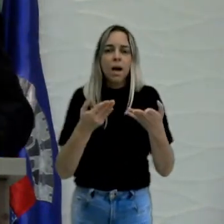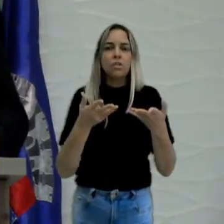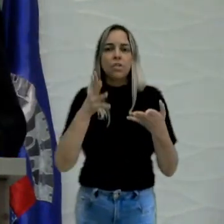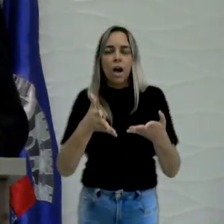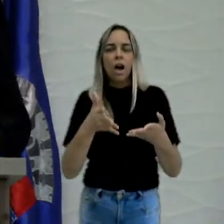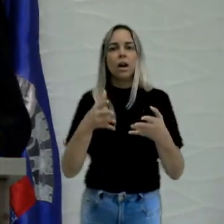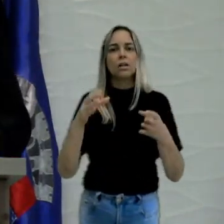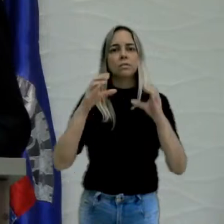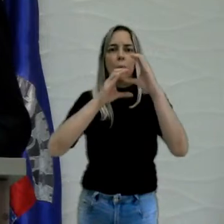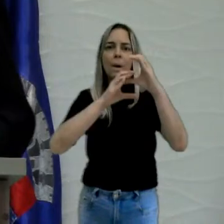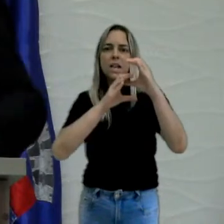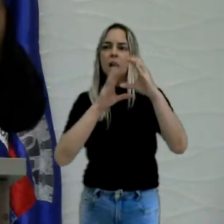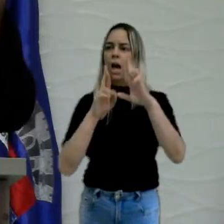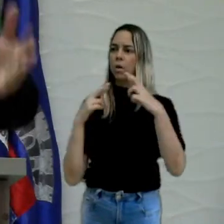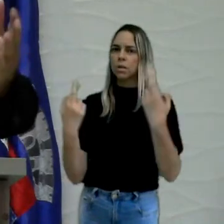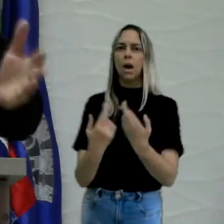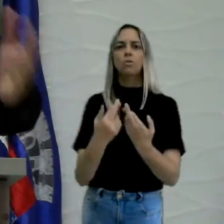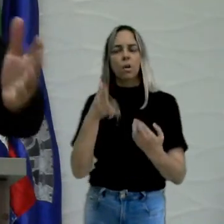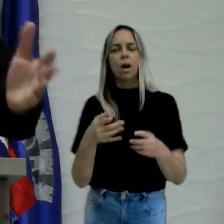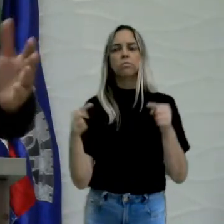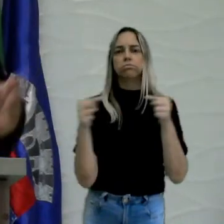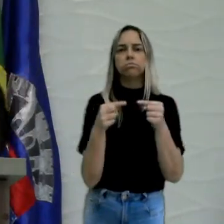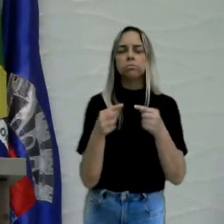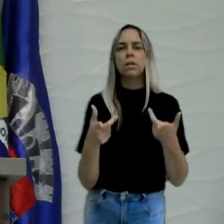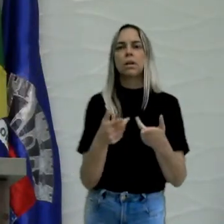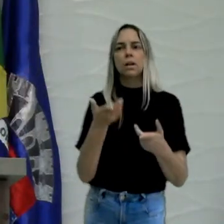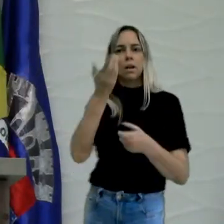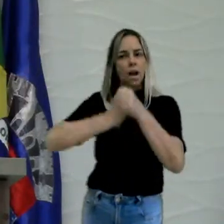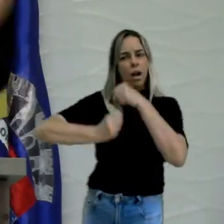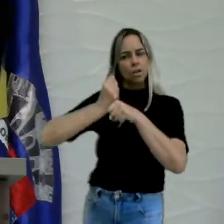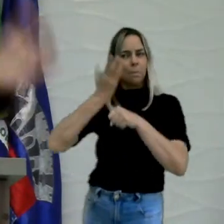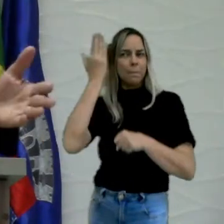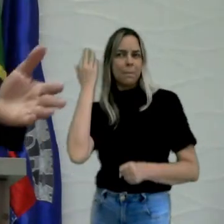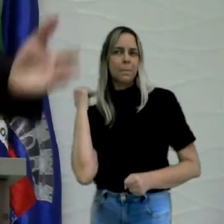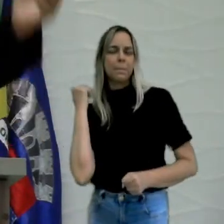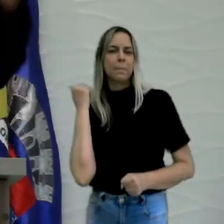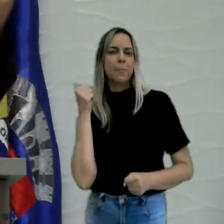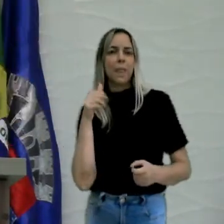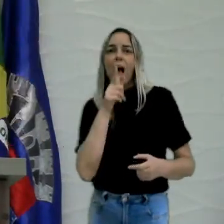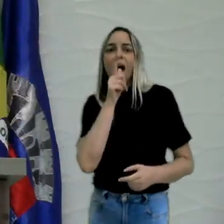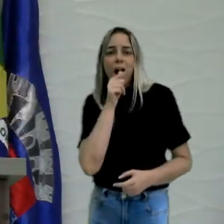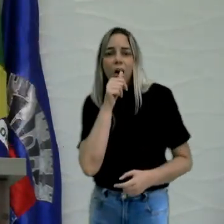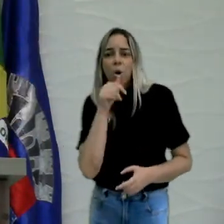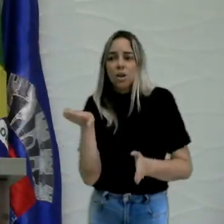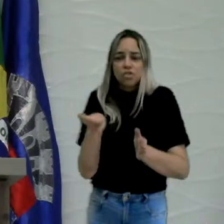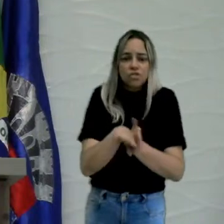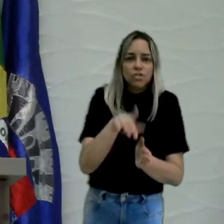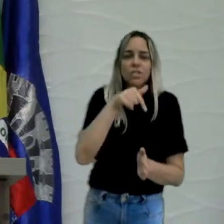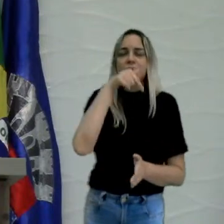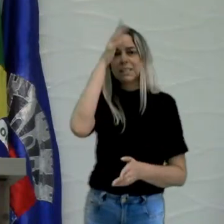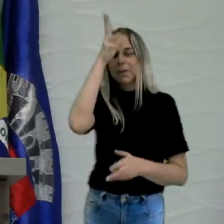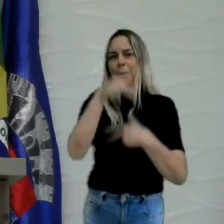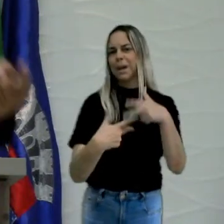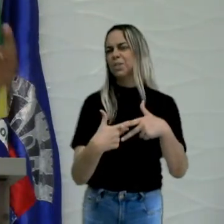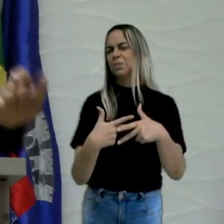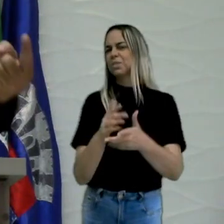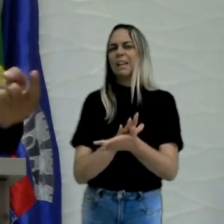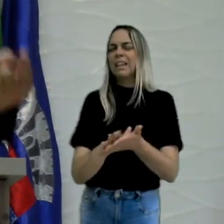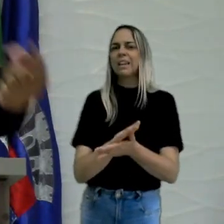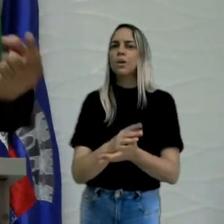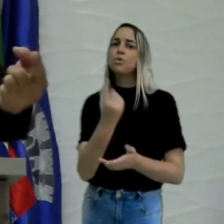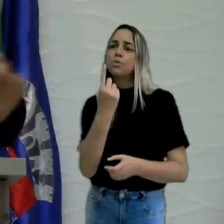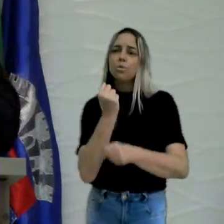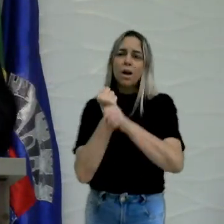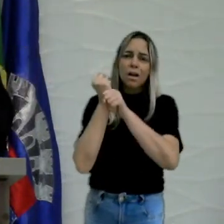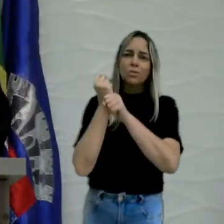atrás, que não existia água em São Bento, que não chega água em São Bento. Faz um